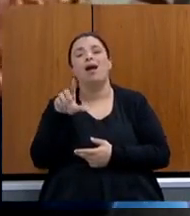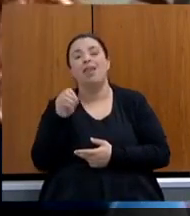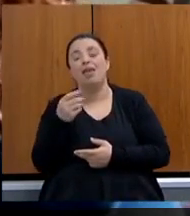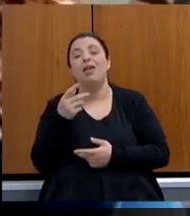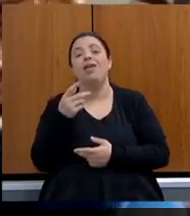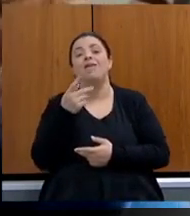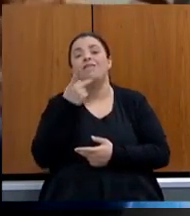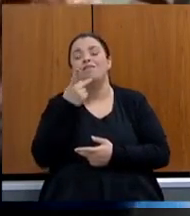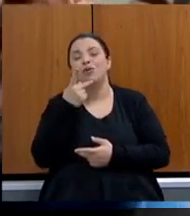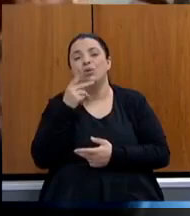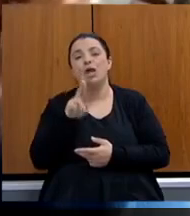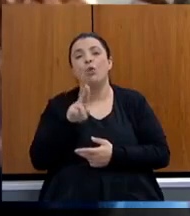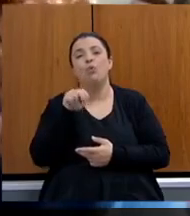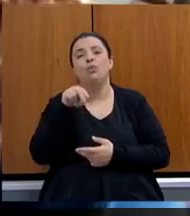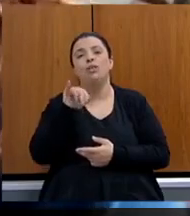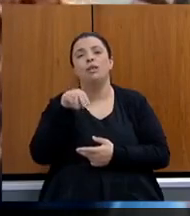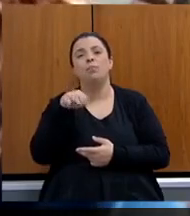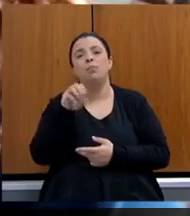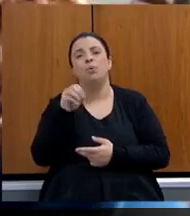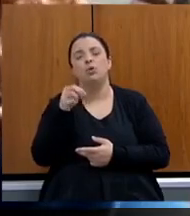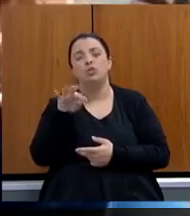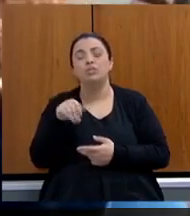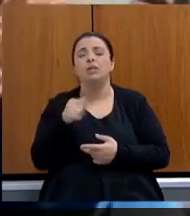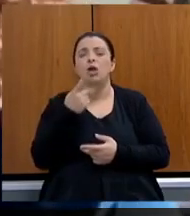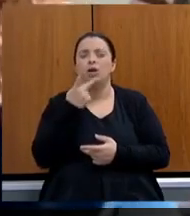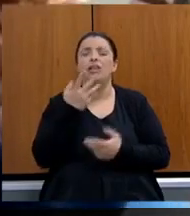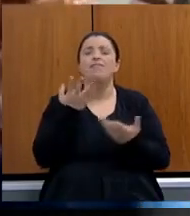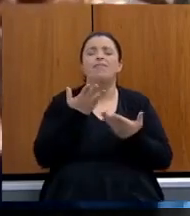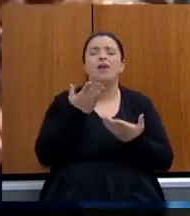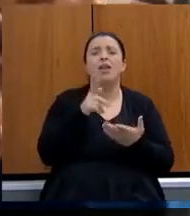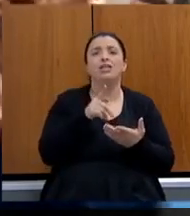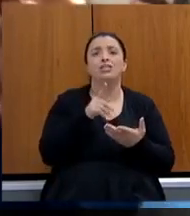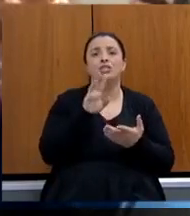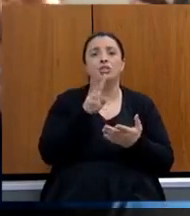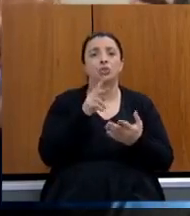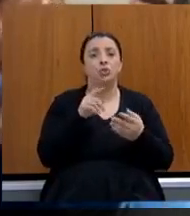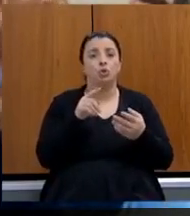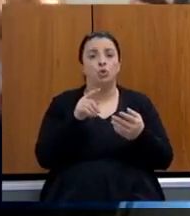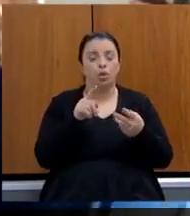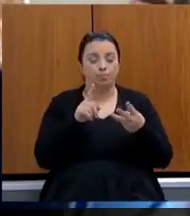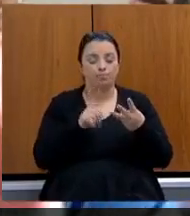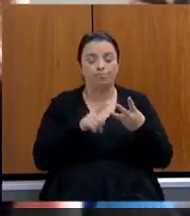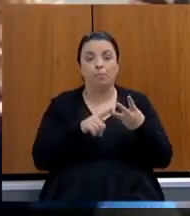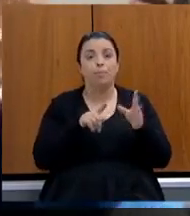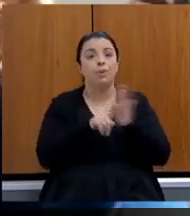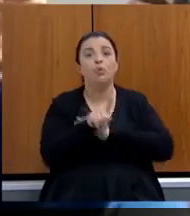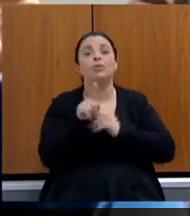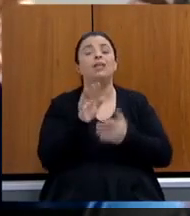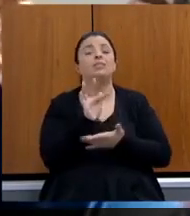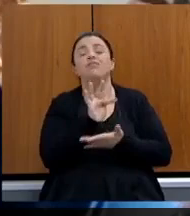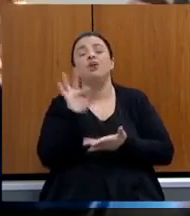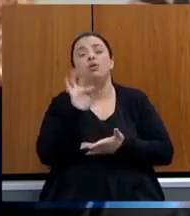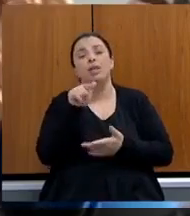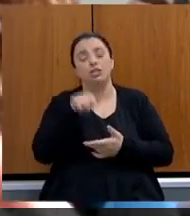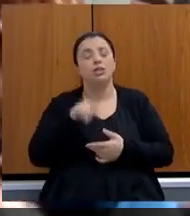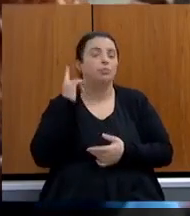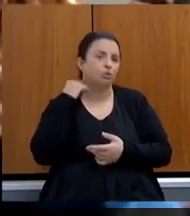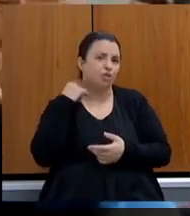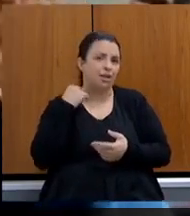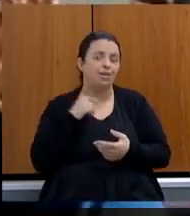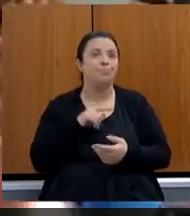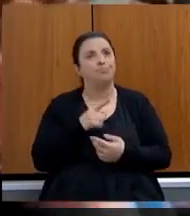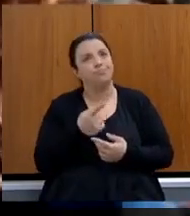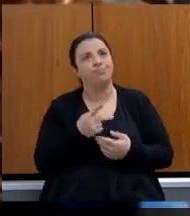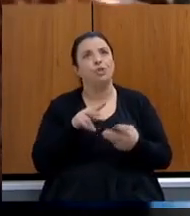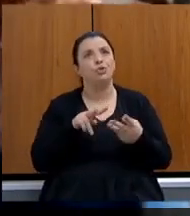de Minas Gerais da UEMG da própria limão então falando de duas instituições importantes estão na sua secretaria mas eu